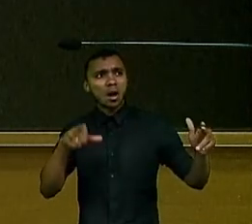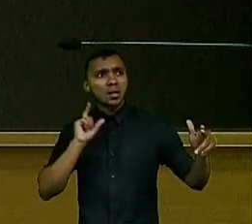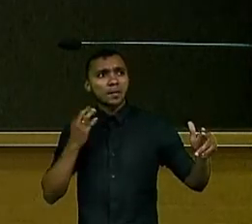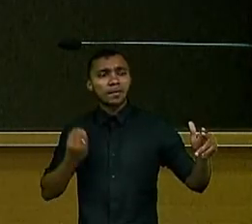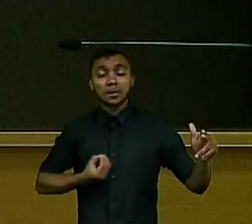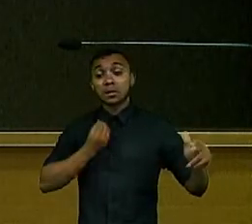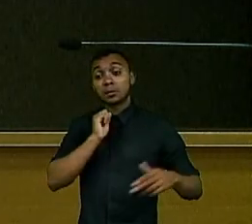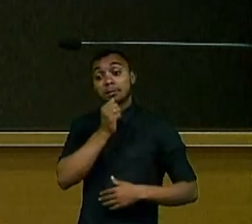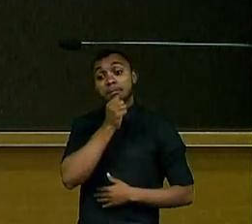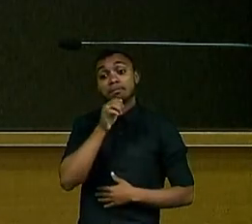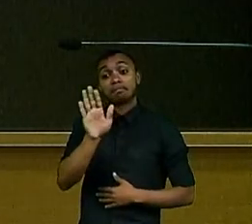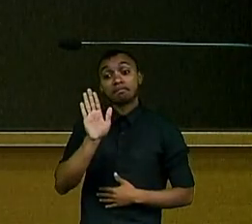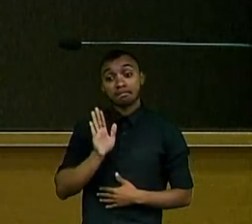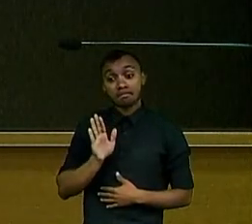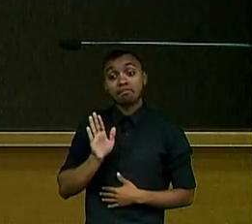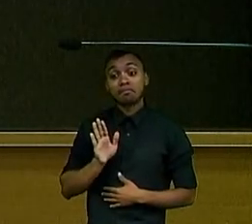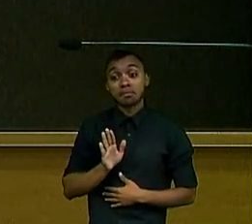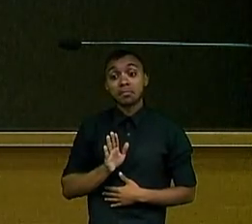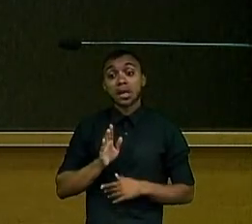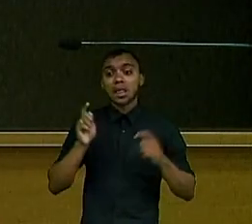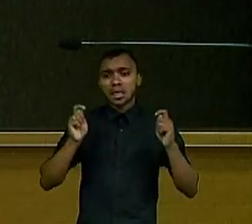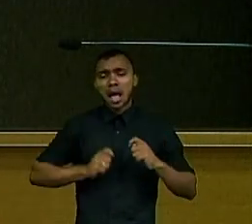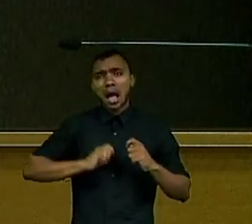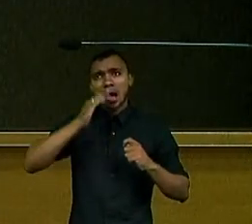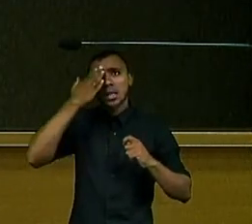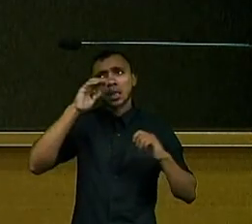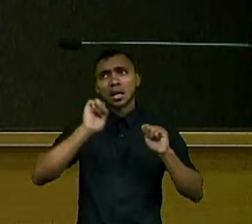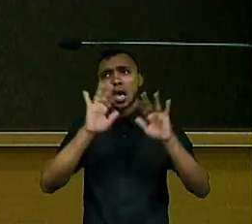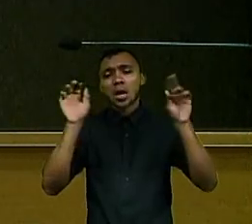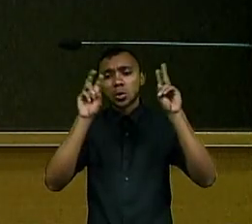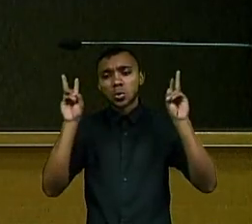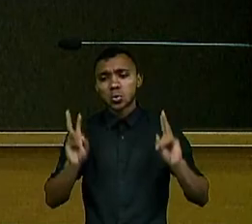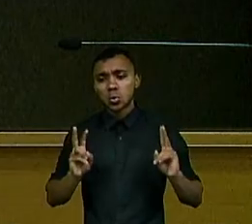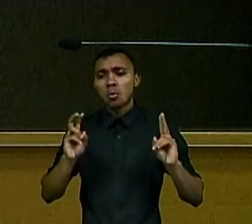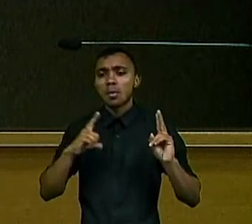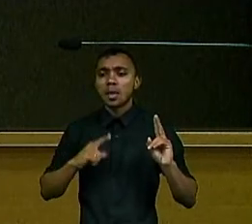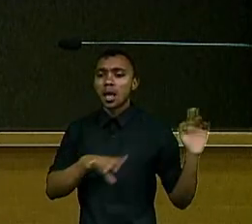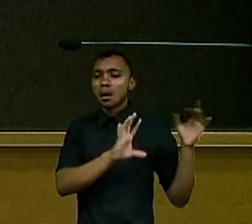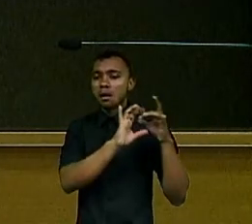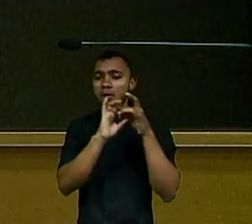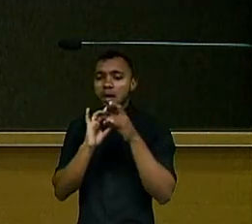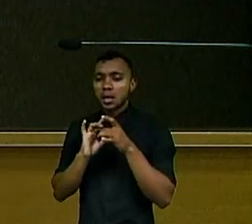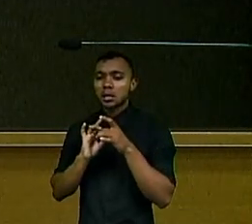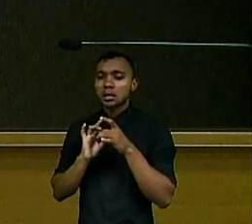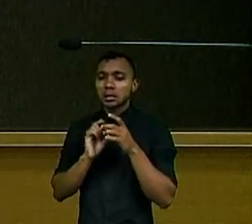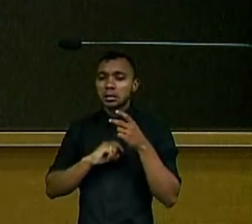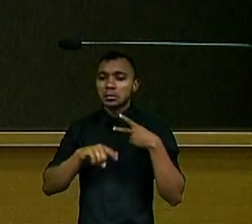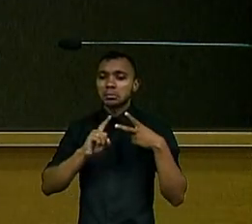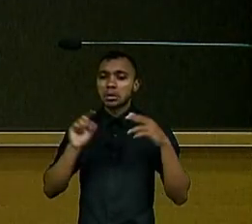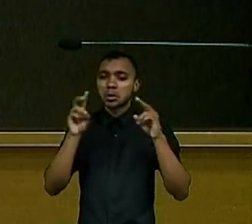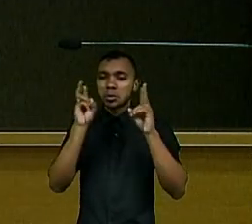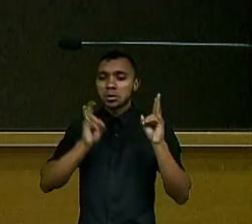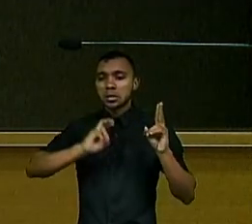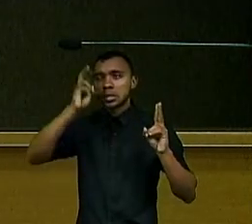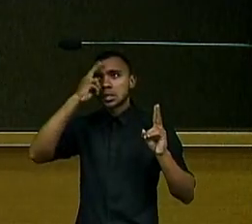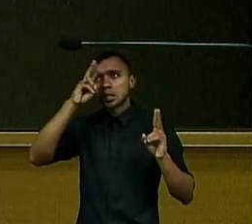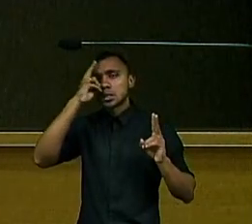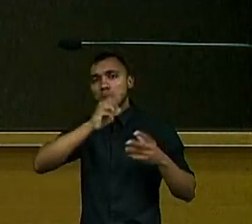pode sim entender alguns contextos a gente pode partir